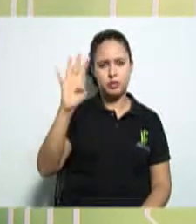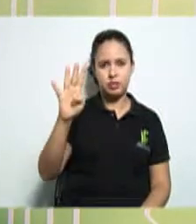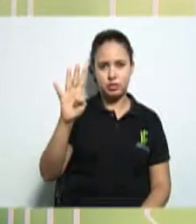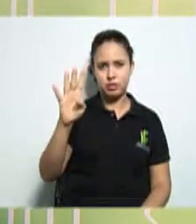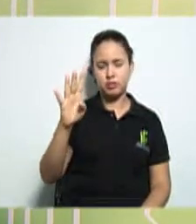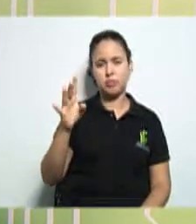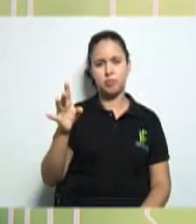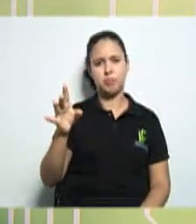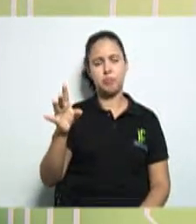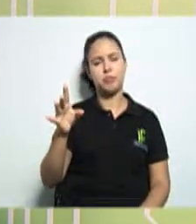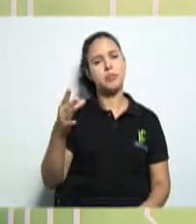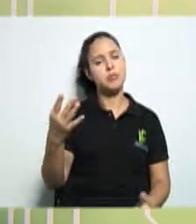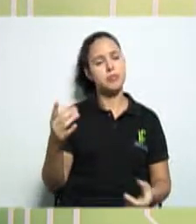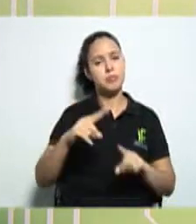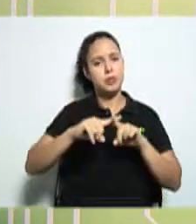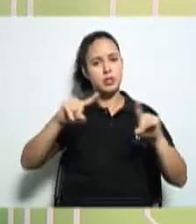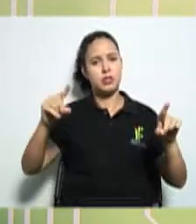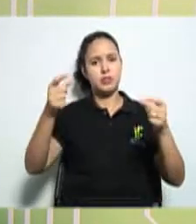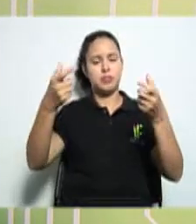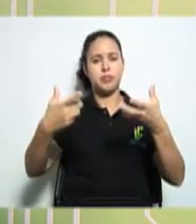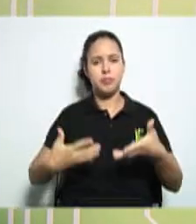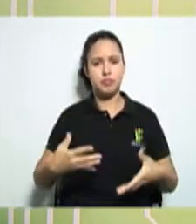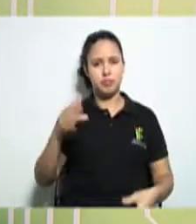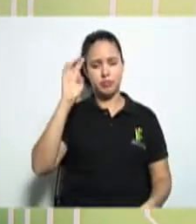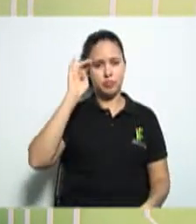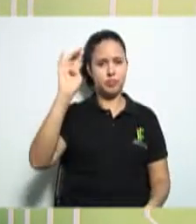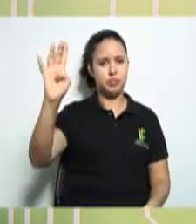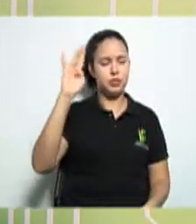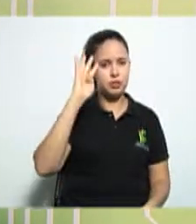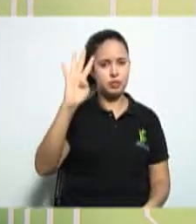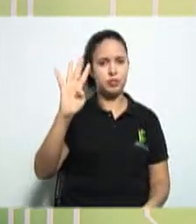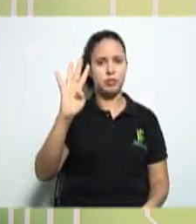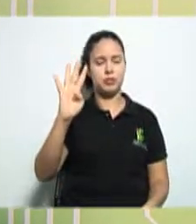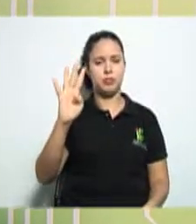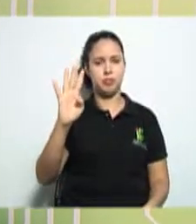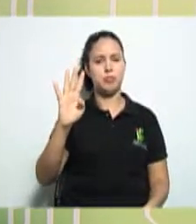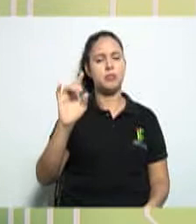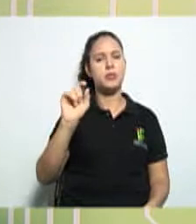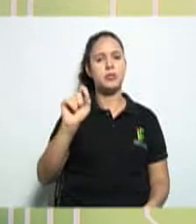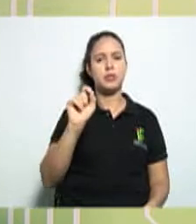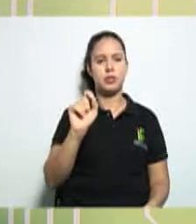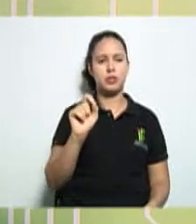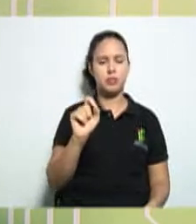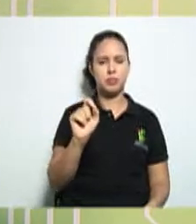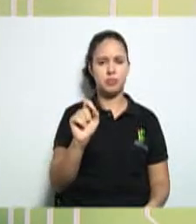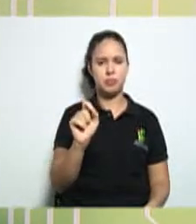história. Mas a gente falou de uma teoria que ela trabalha essa questão